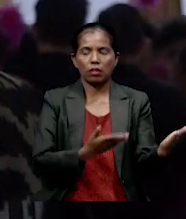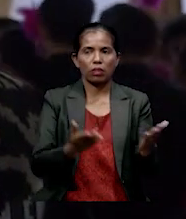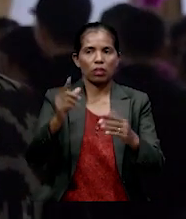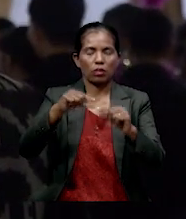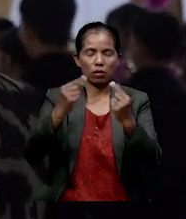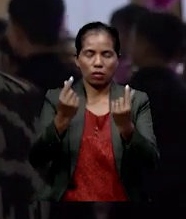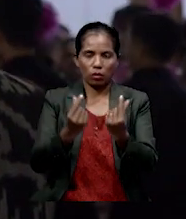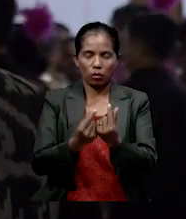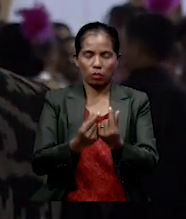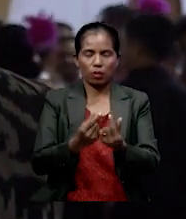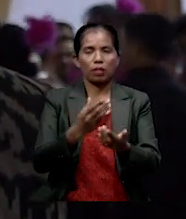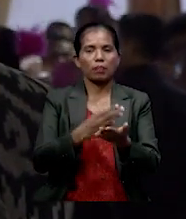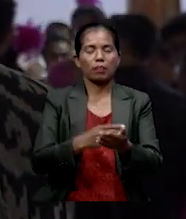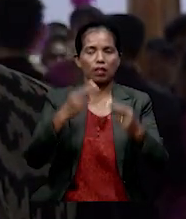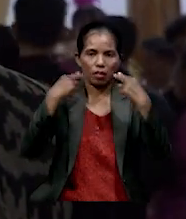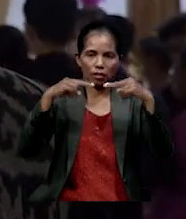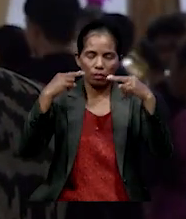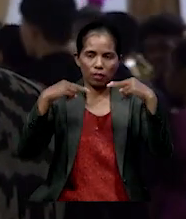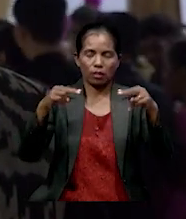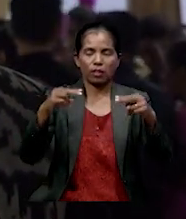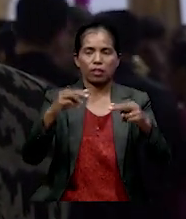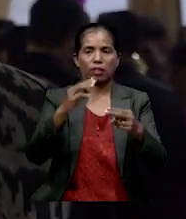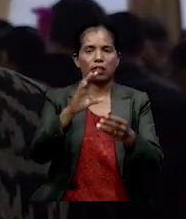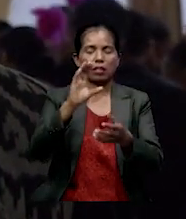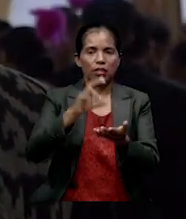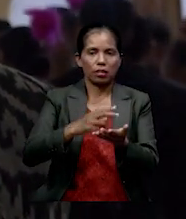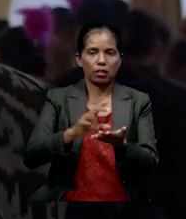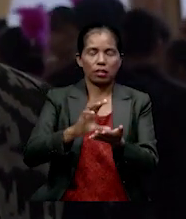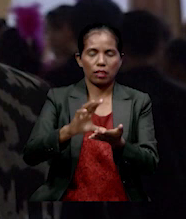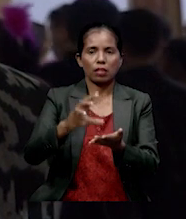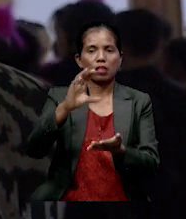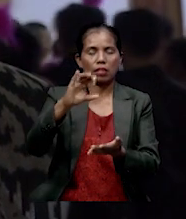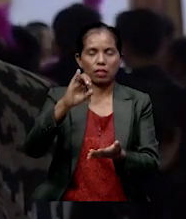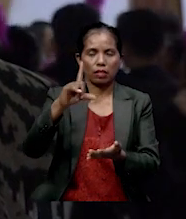de juventude coral santa cecília ne bem maka heta em primeiro lugar orgulho tebes